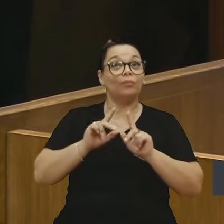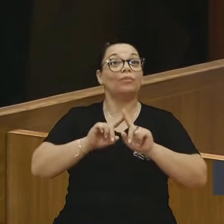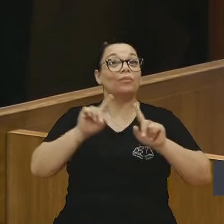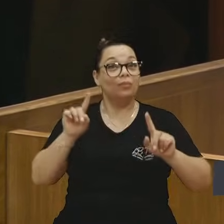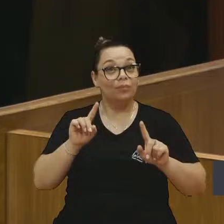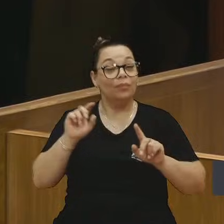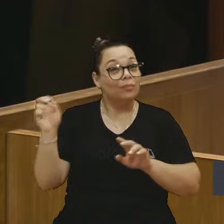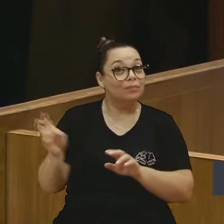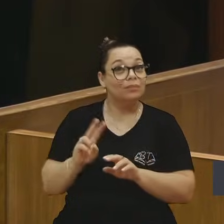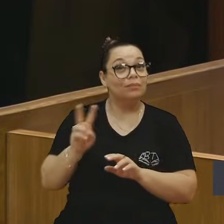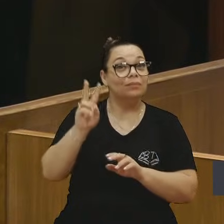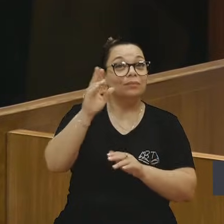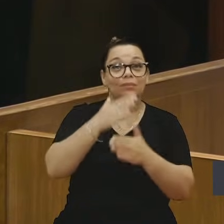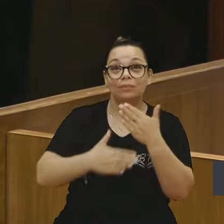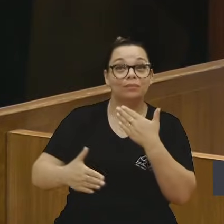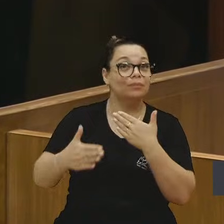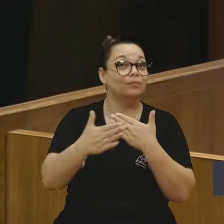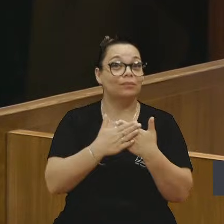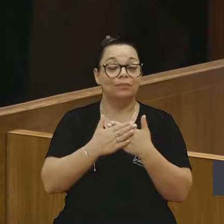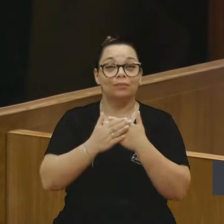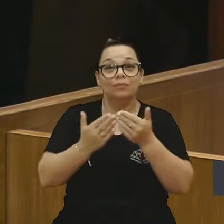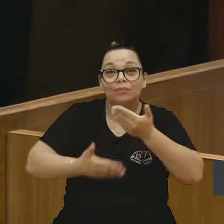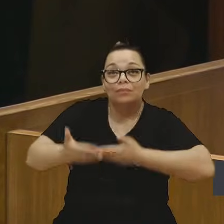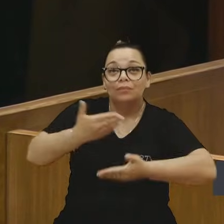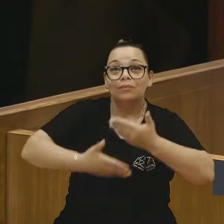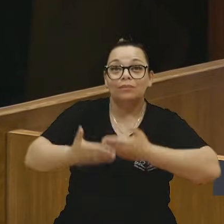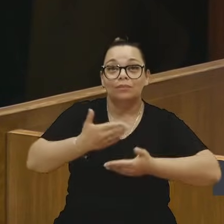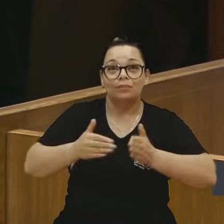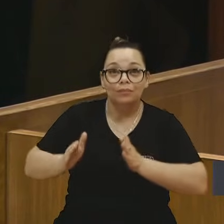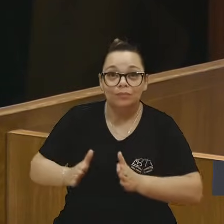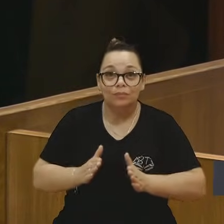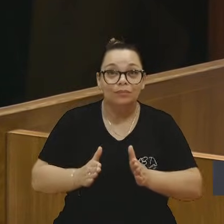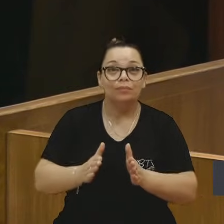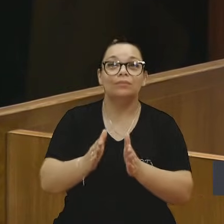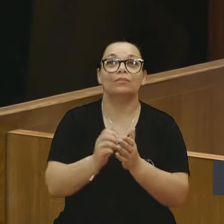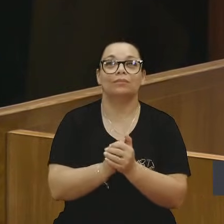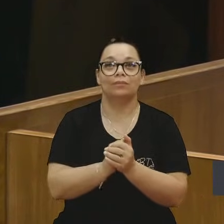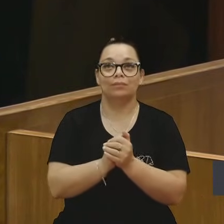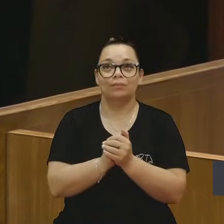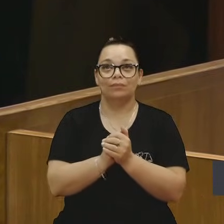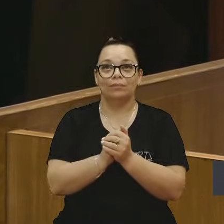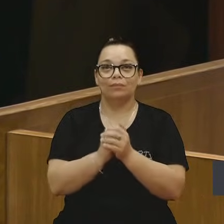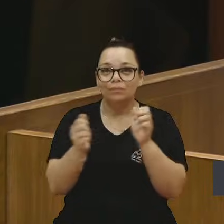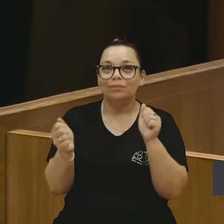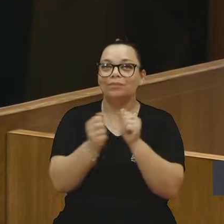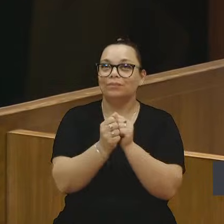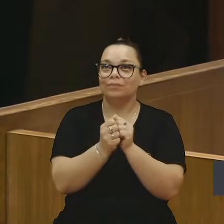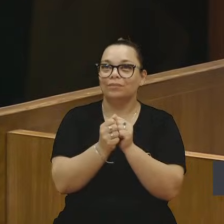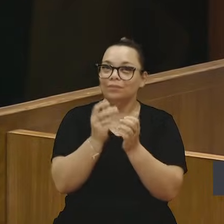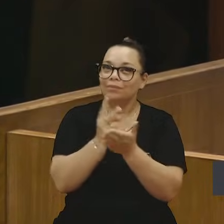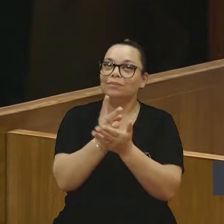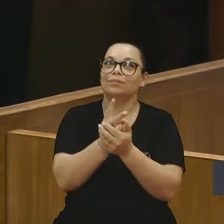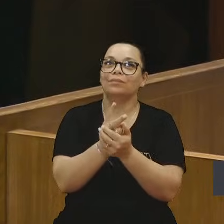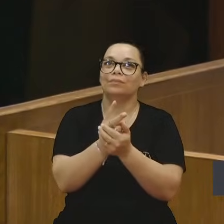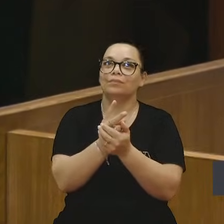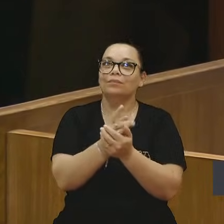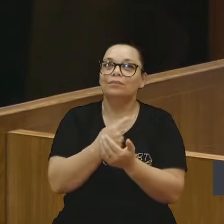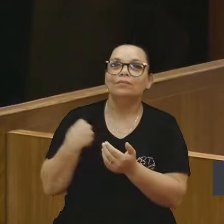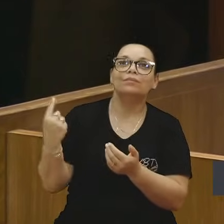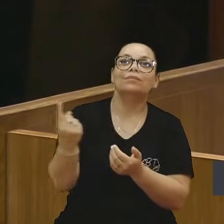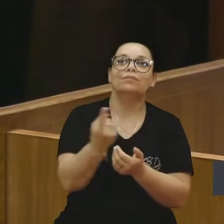a valorização de todos que compartilharam o nosso caminho. Né, Clint? Te vi. Somos